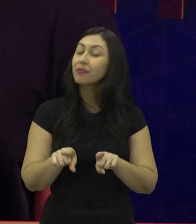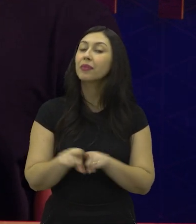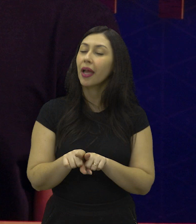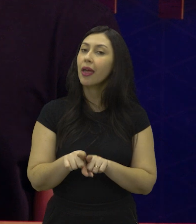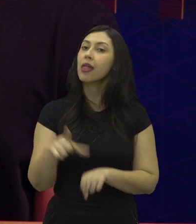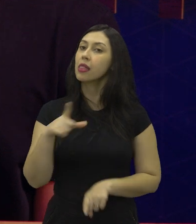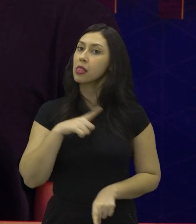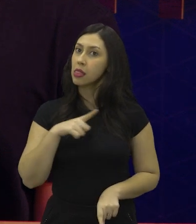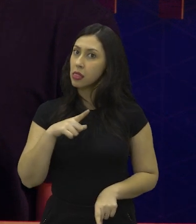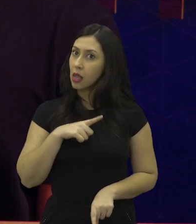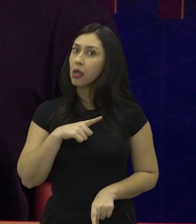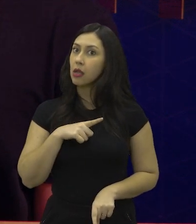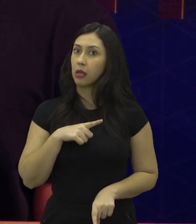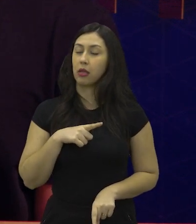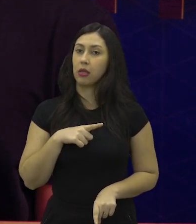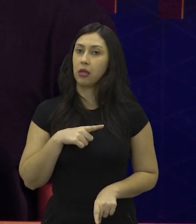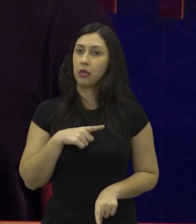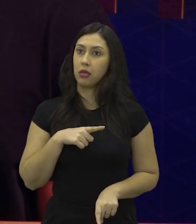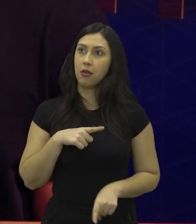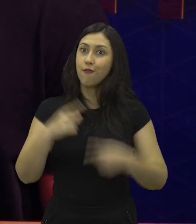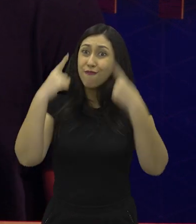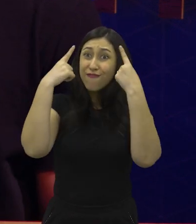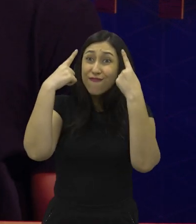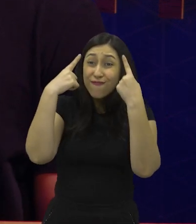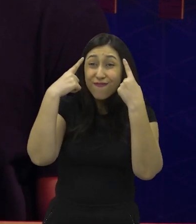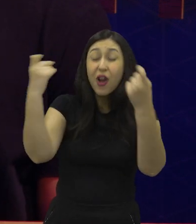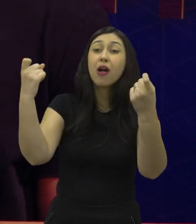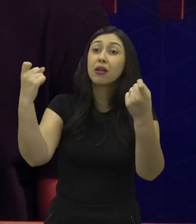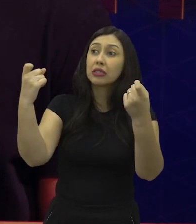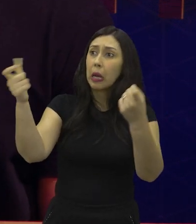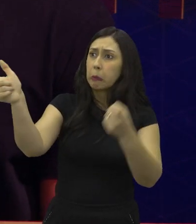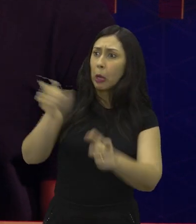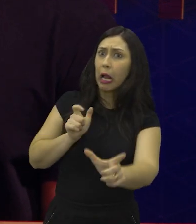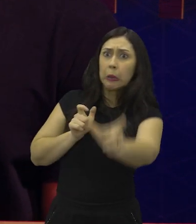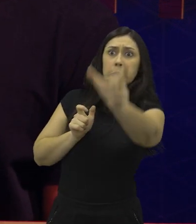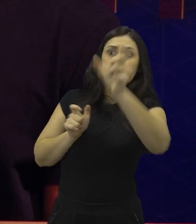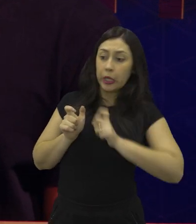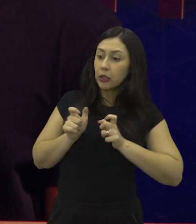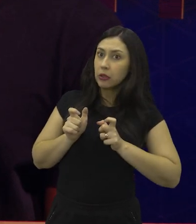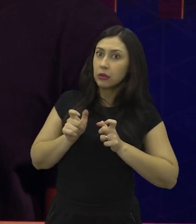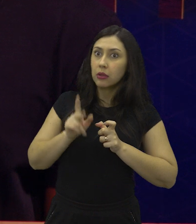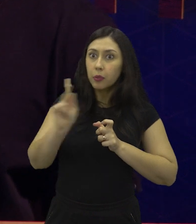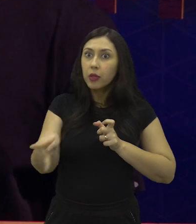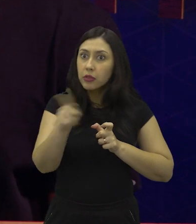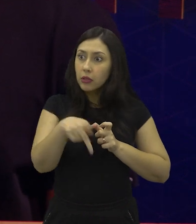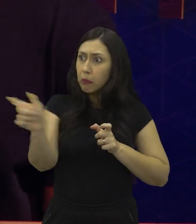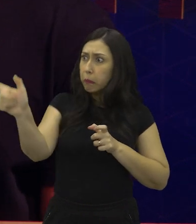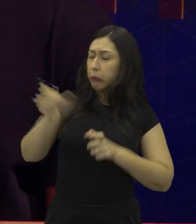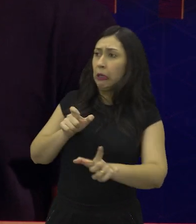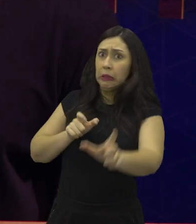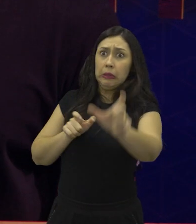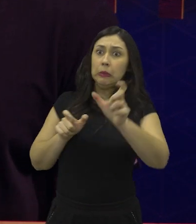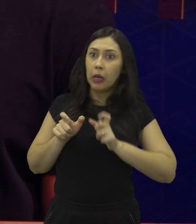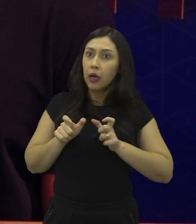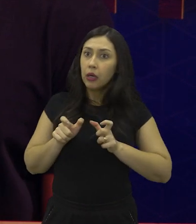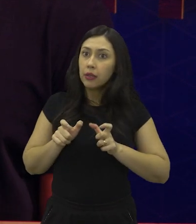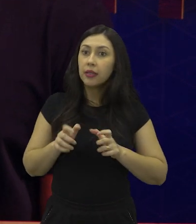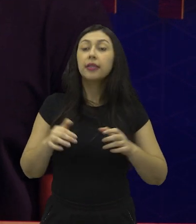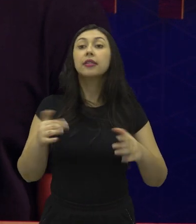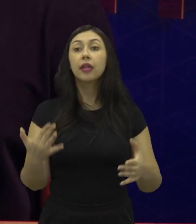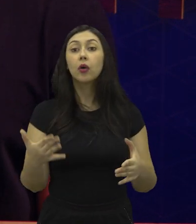parte dessa agressão verbal também é direcionado aos professores. Uhum. Então,